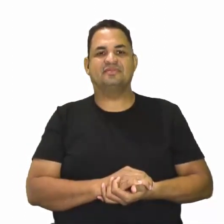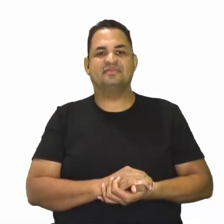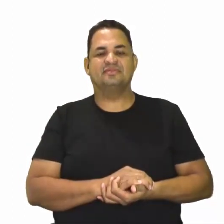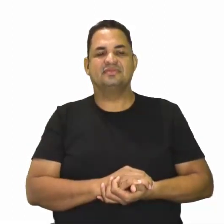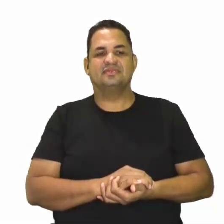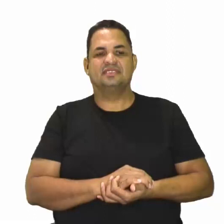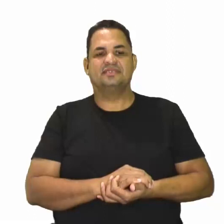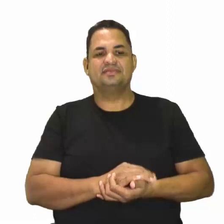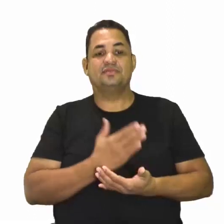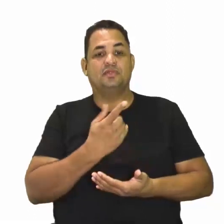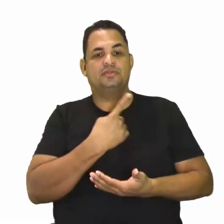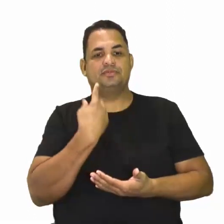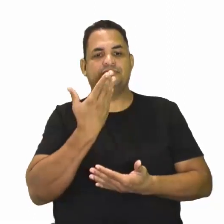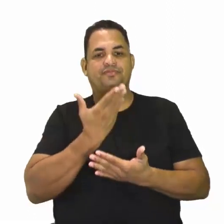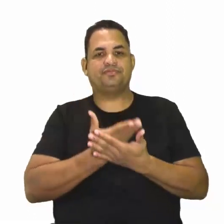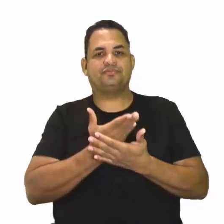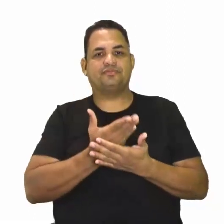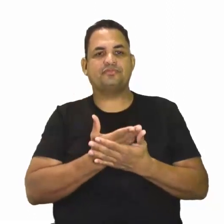nós vimos